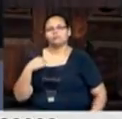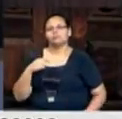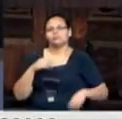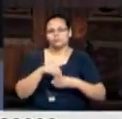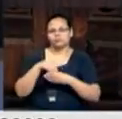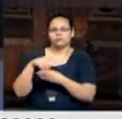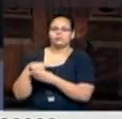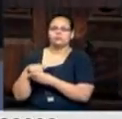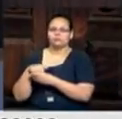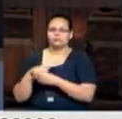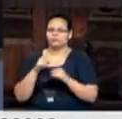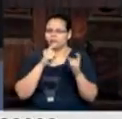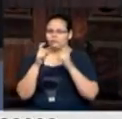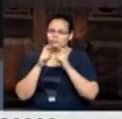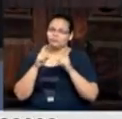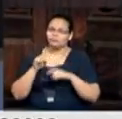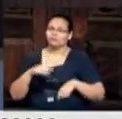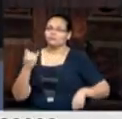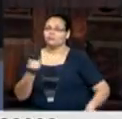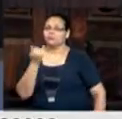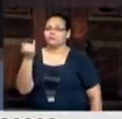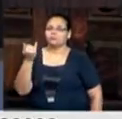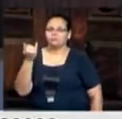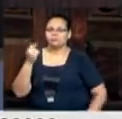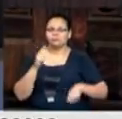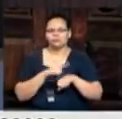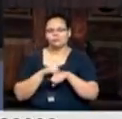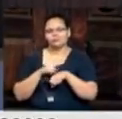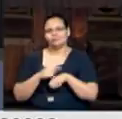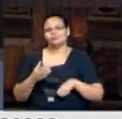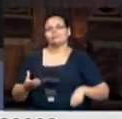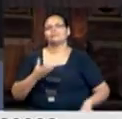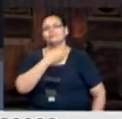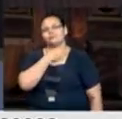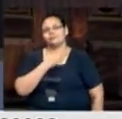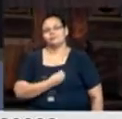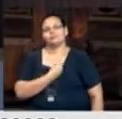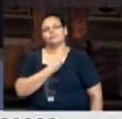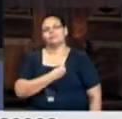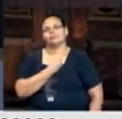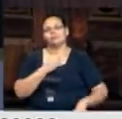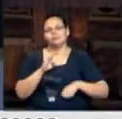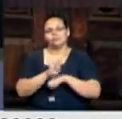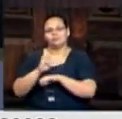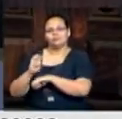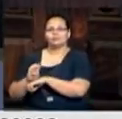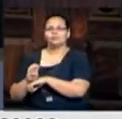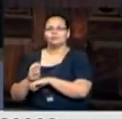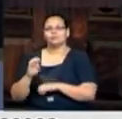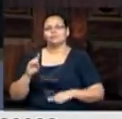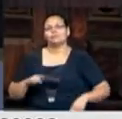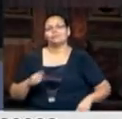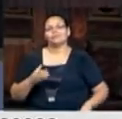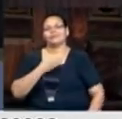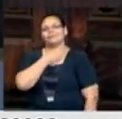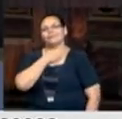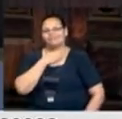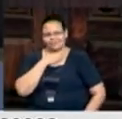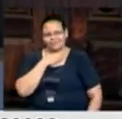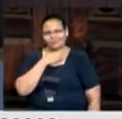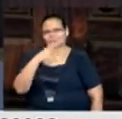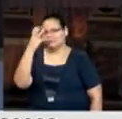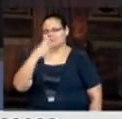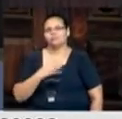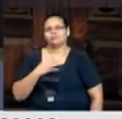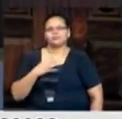dos nossos cidadãos. Mas é muito importante, num momento de crise que a gente vive no Estado, e num momento de crise grave que